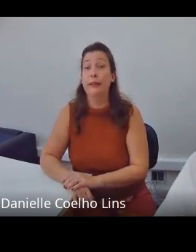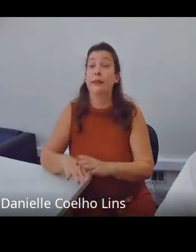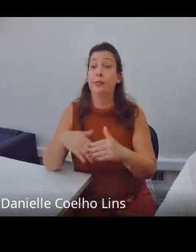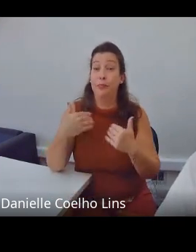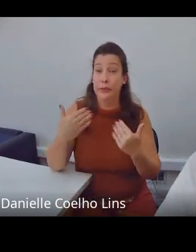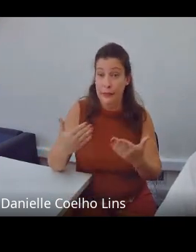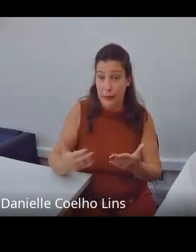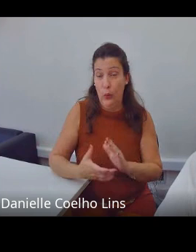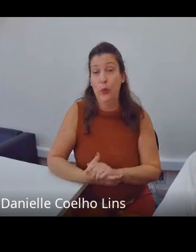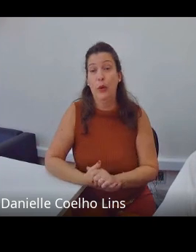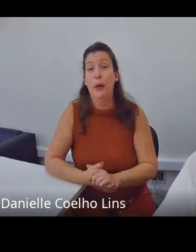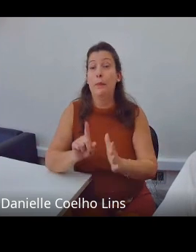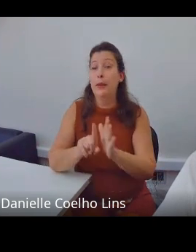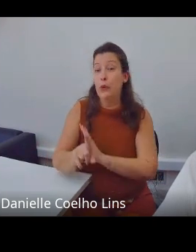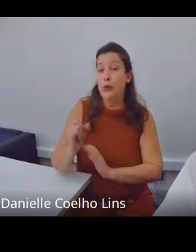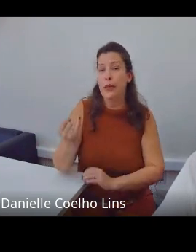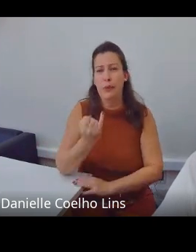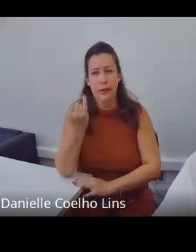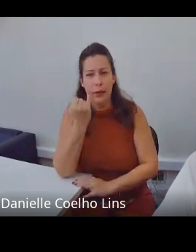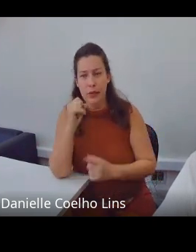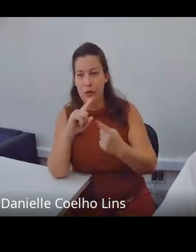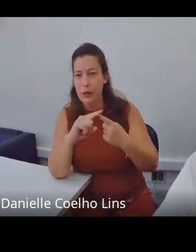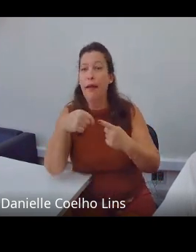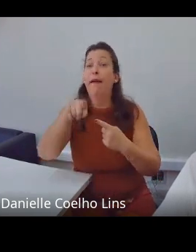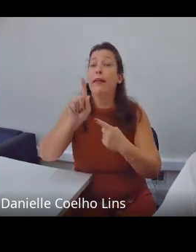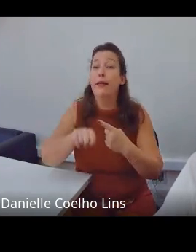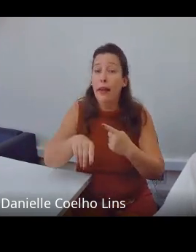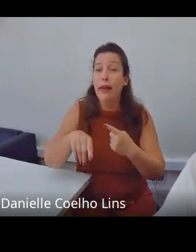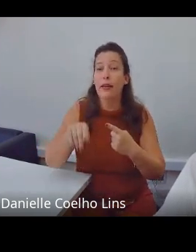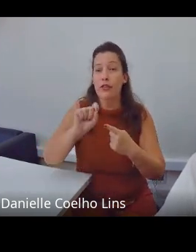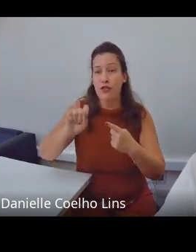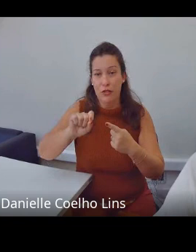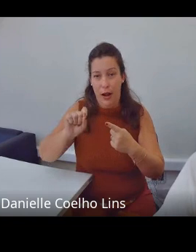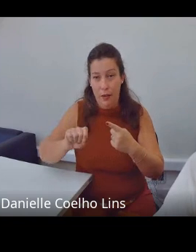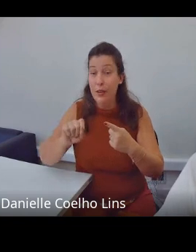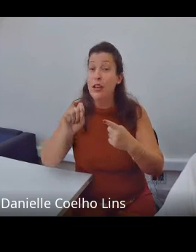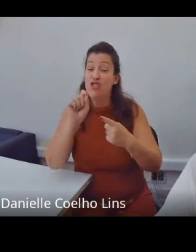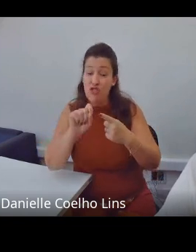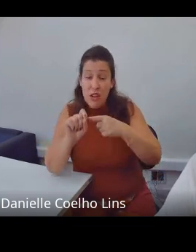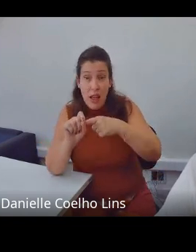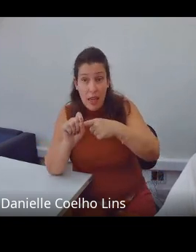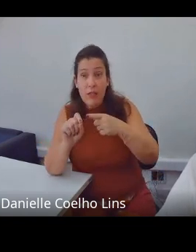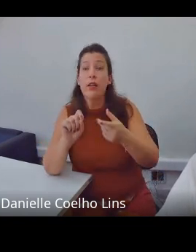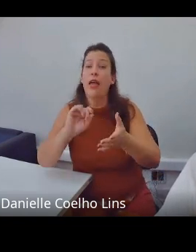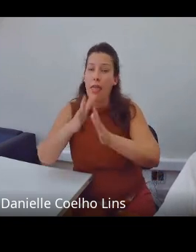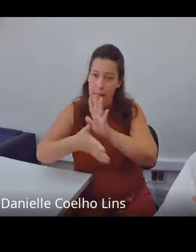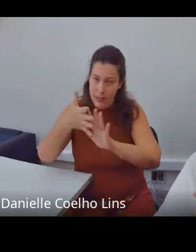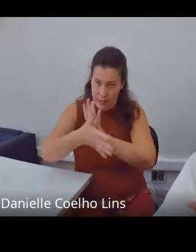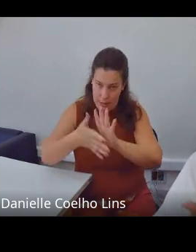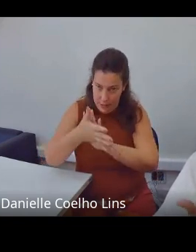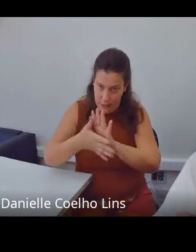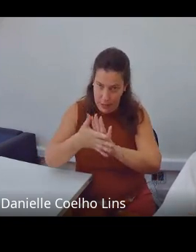Então, as perguntas que são importantes, né? Quem escreve, e esse escreve aqui vocês podem ler como sinalizar, tá?